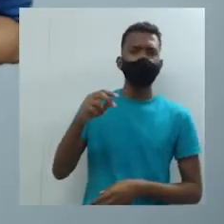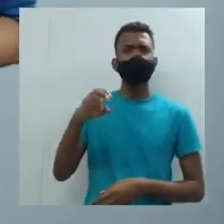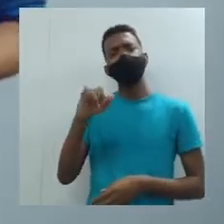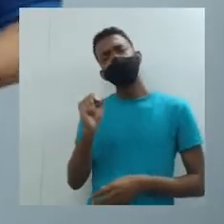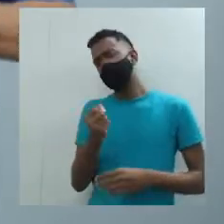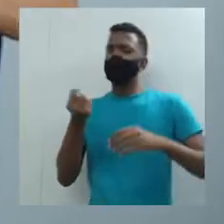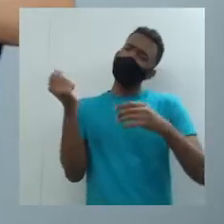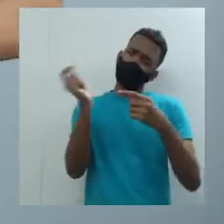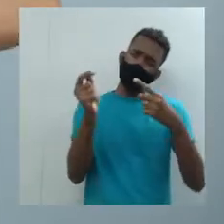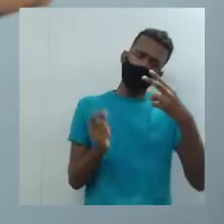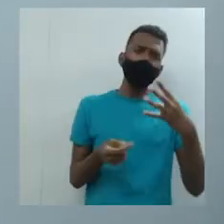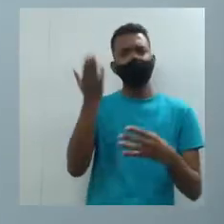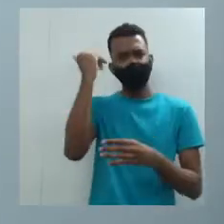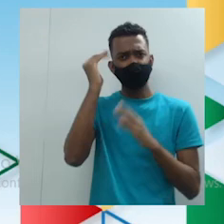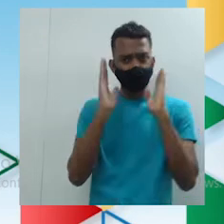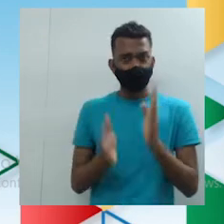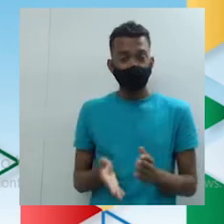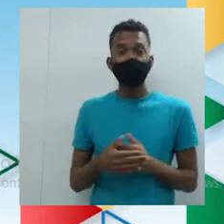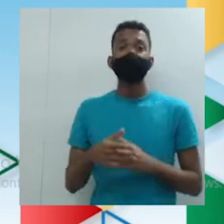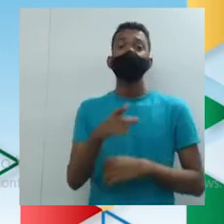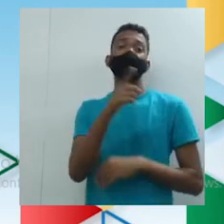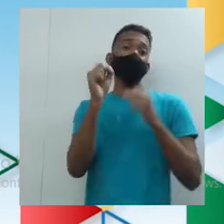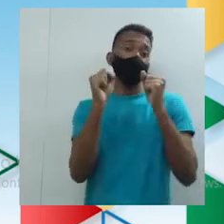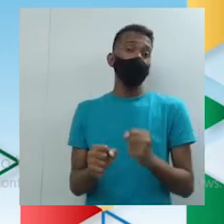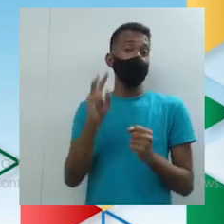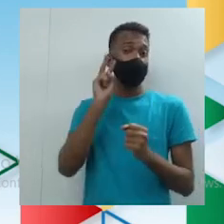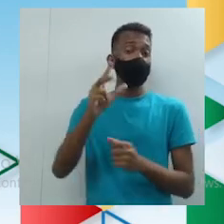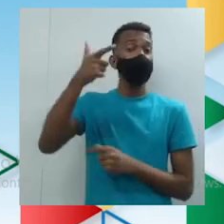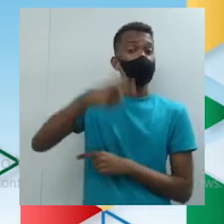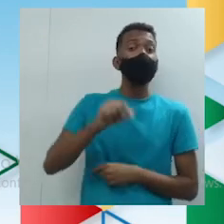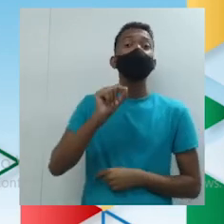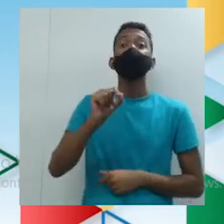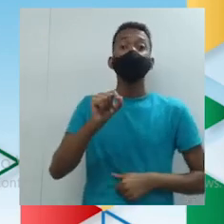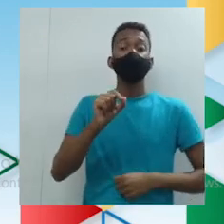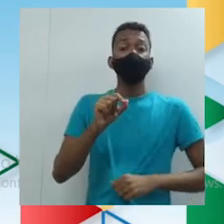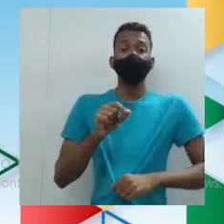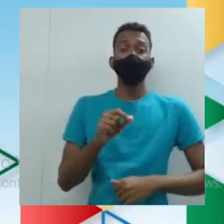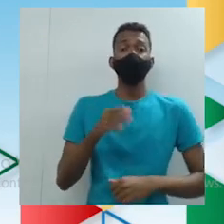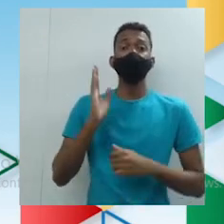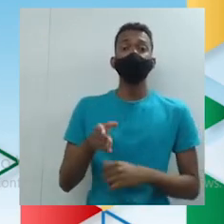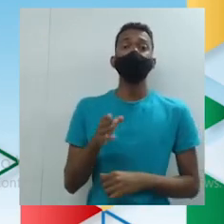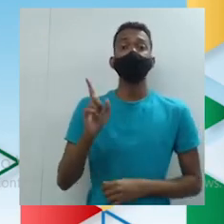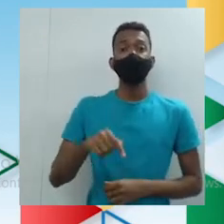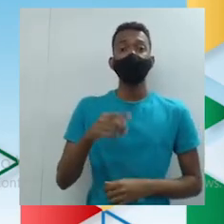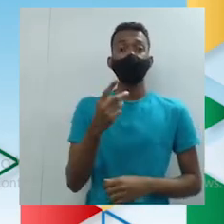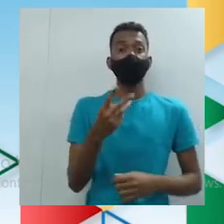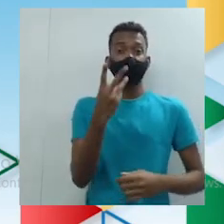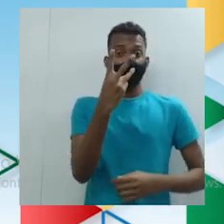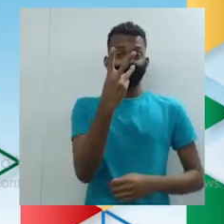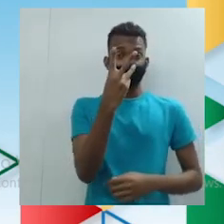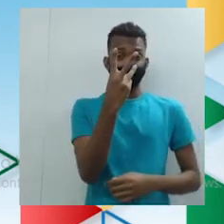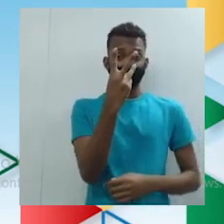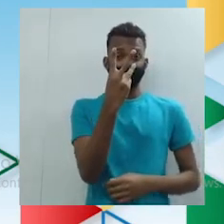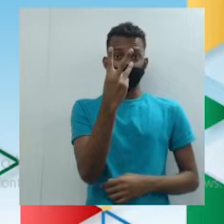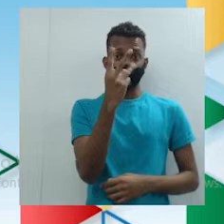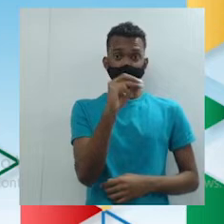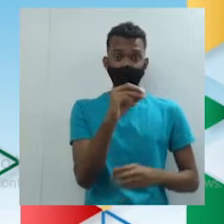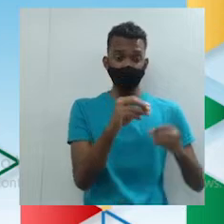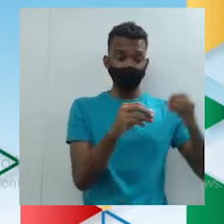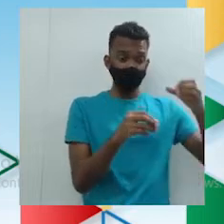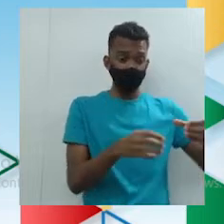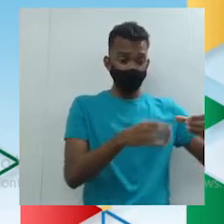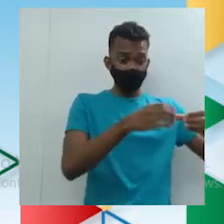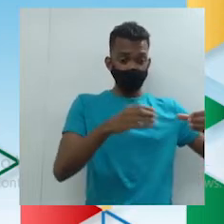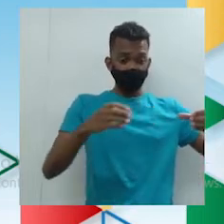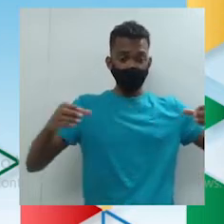texto nós temos aqui, como vocês podem ver mais uma vez, nós temos aqui, são 30 copos de chope. Vejam só, são